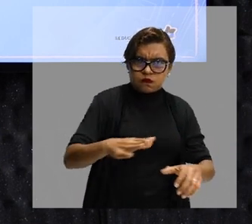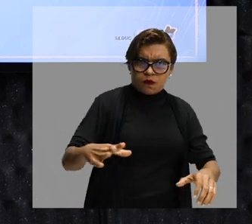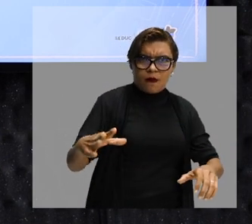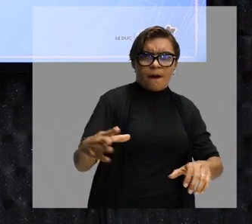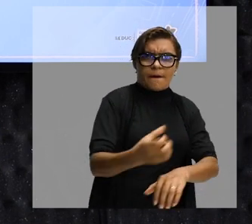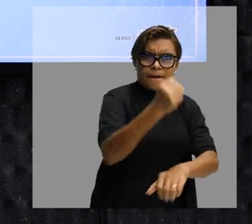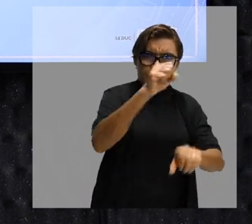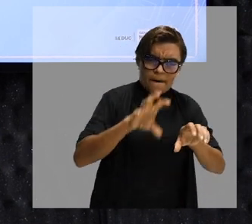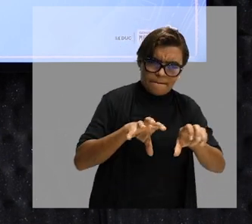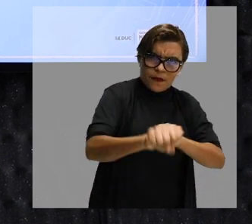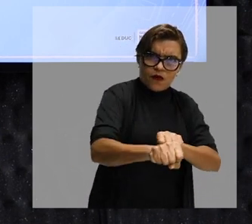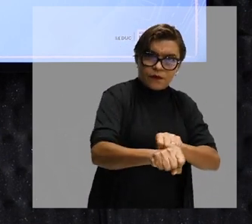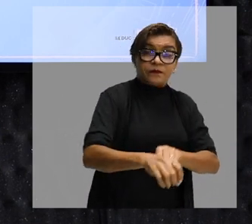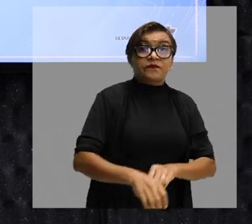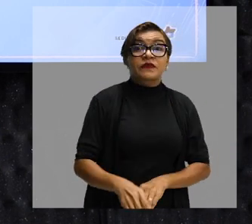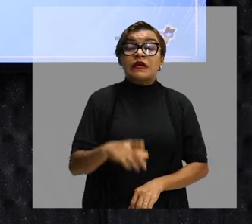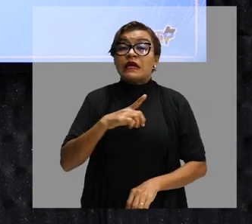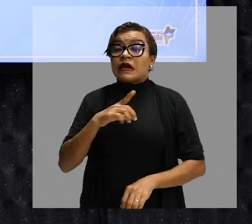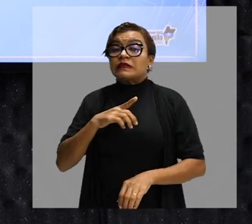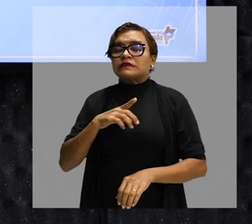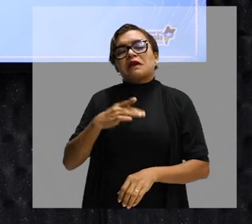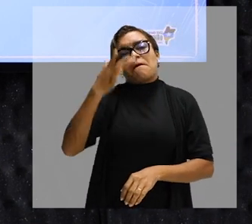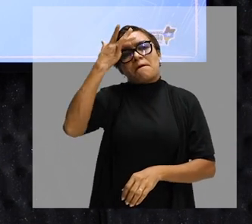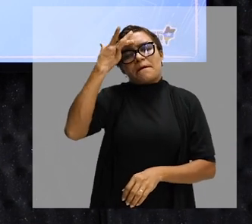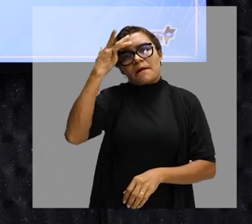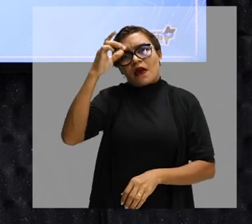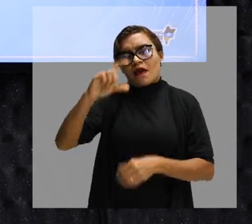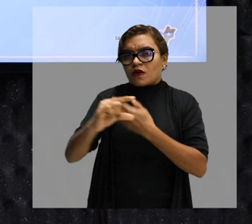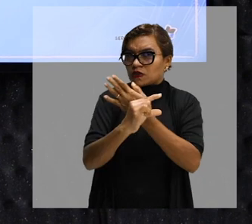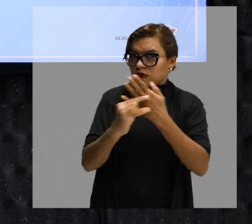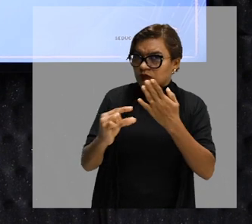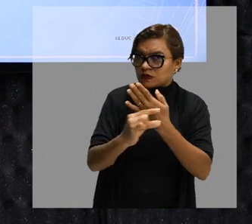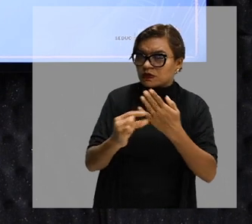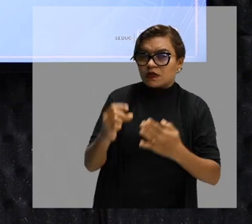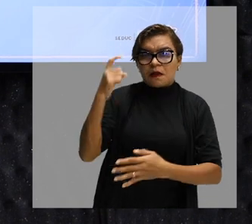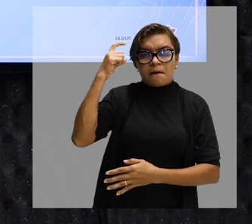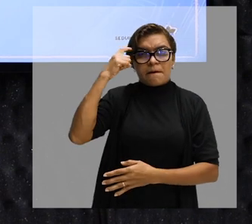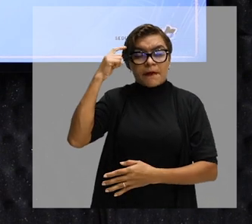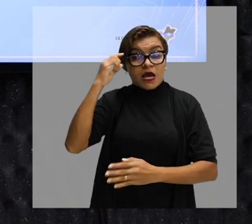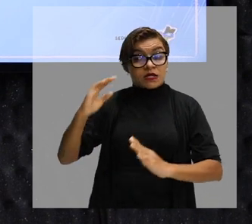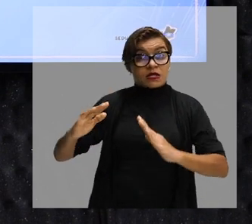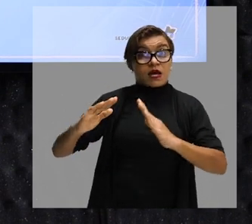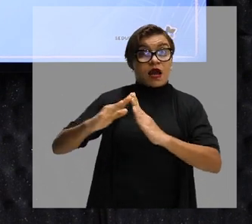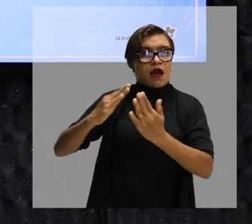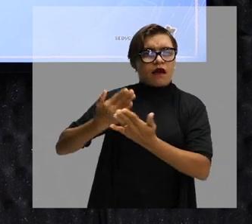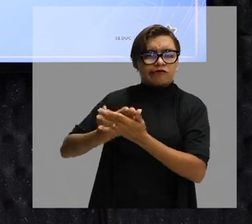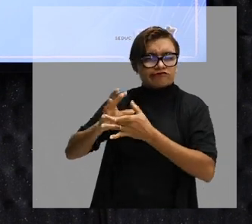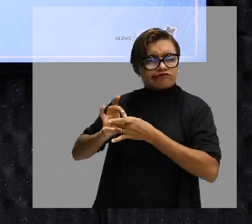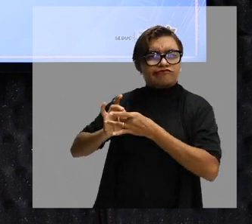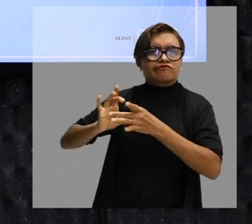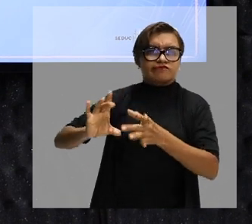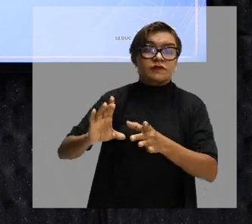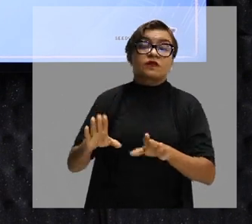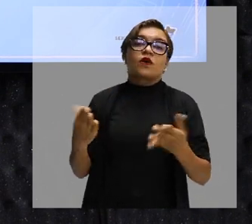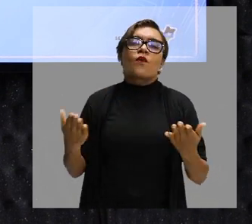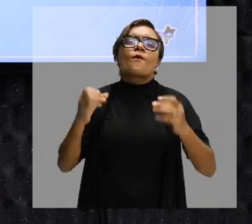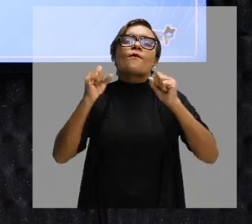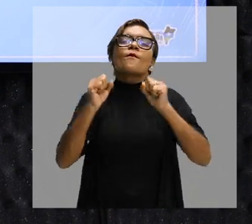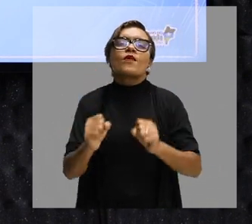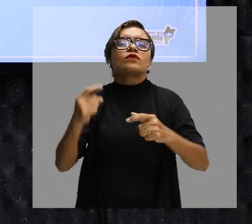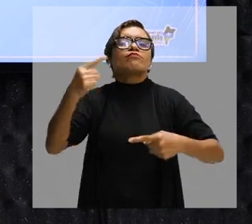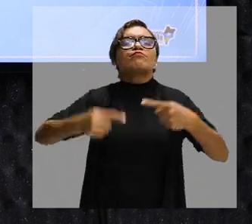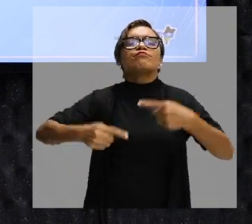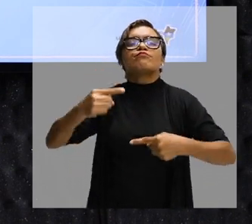os pensadores que formam o elemento liberal, a escola liberal. Então, o poder político e esse